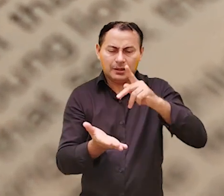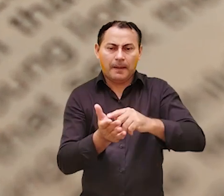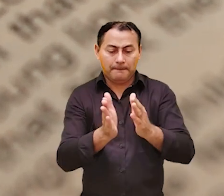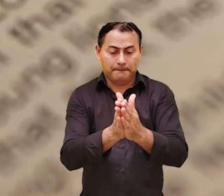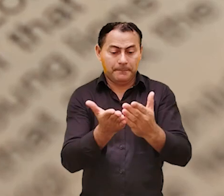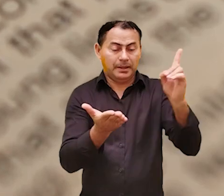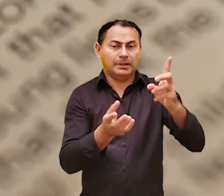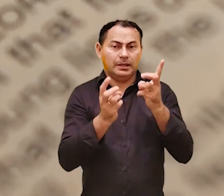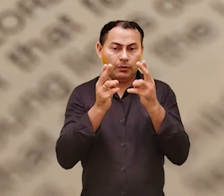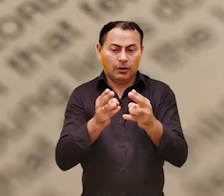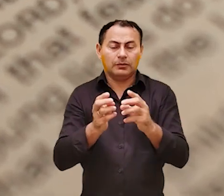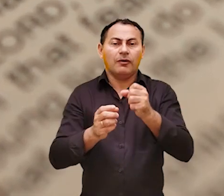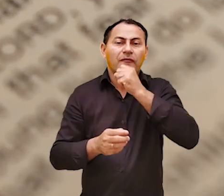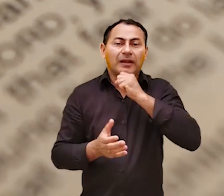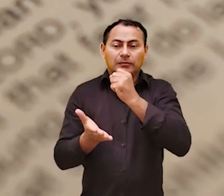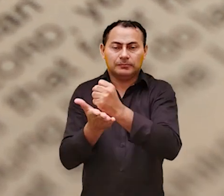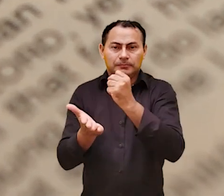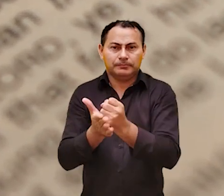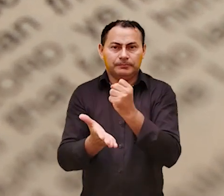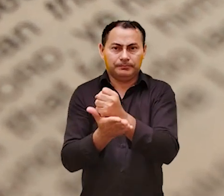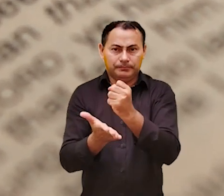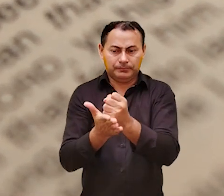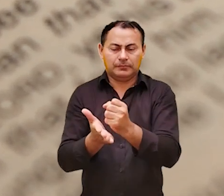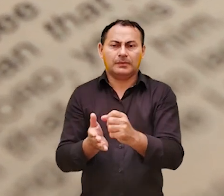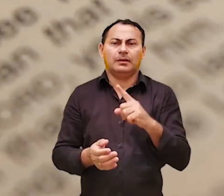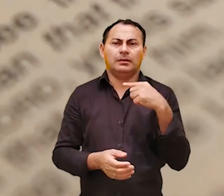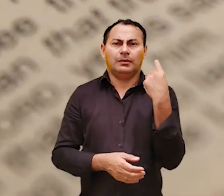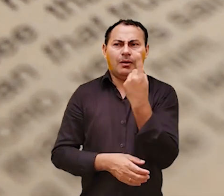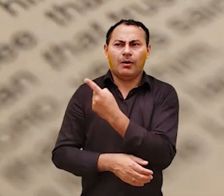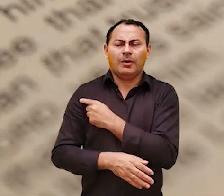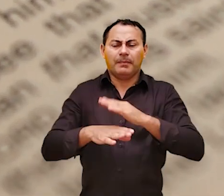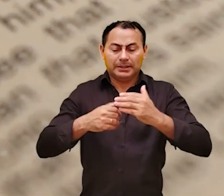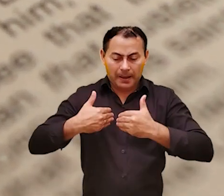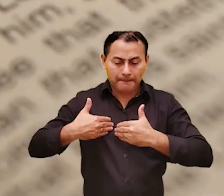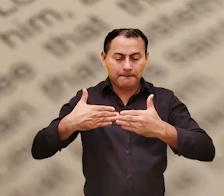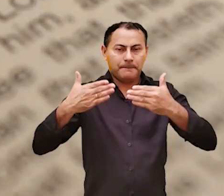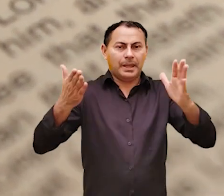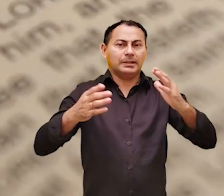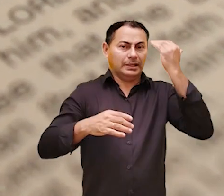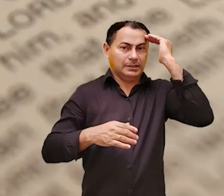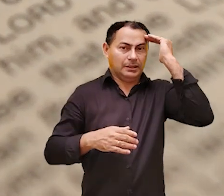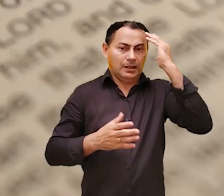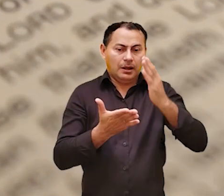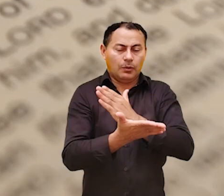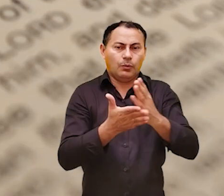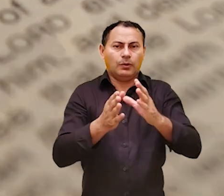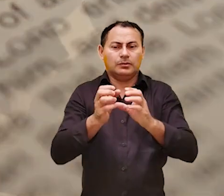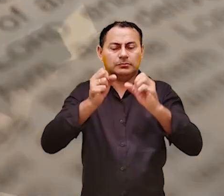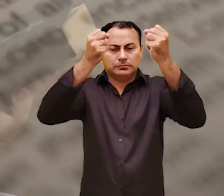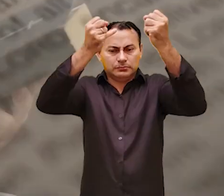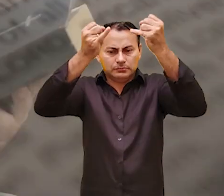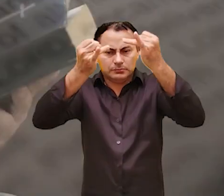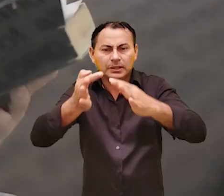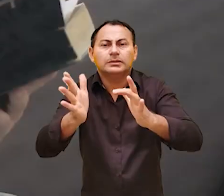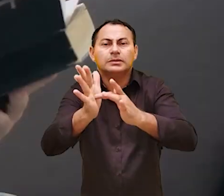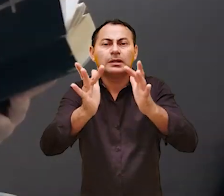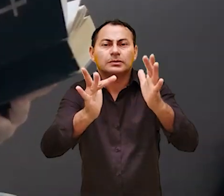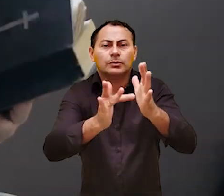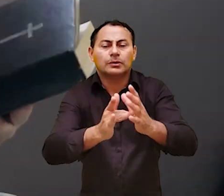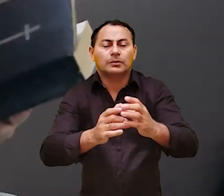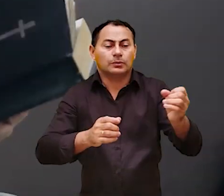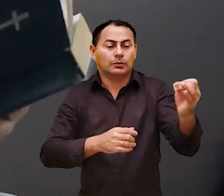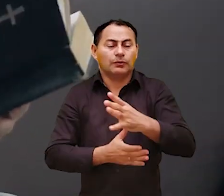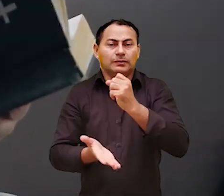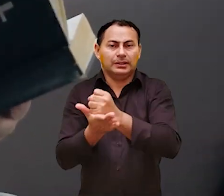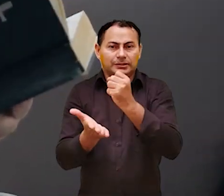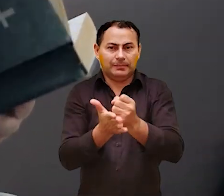entendêssemos verdades bíblicas como essa do Velho Testamento, estaríamos mais abertos para entendermos algumas das declarações de